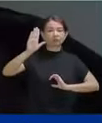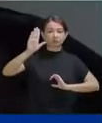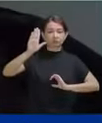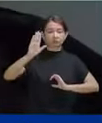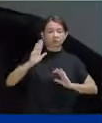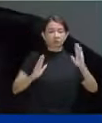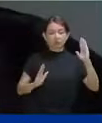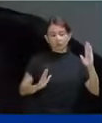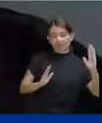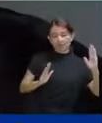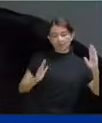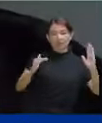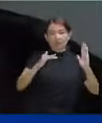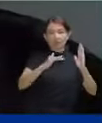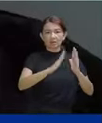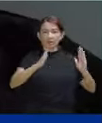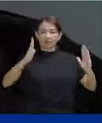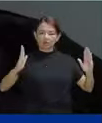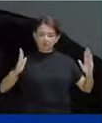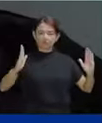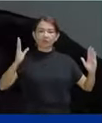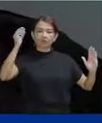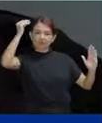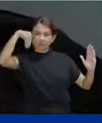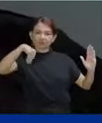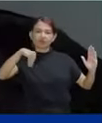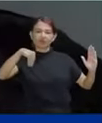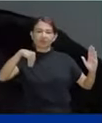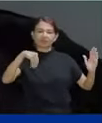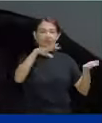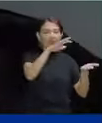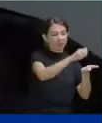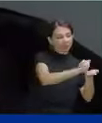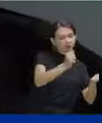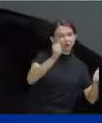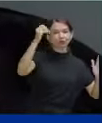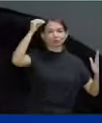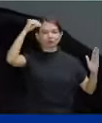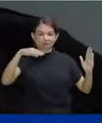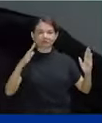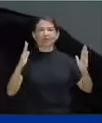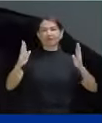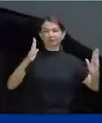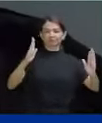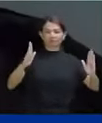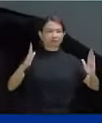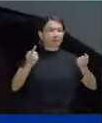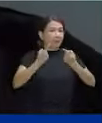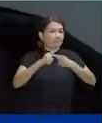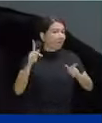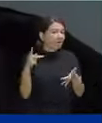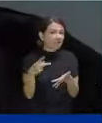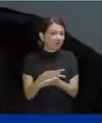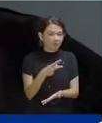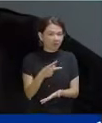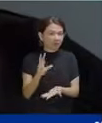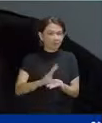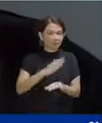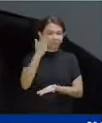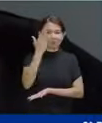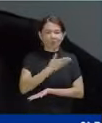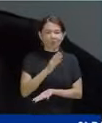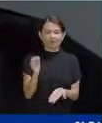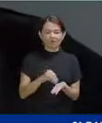a homologação da sua desistência. E nesse caso não ocorreu. Ela não prestou